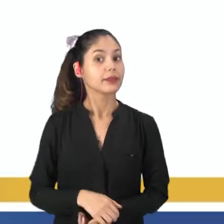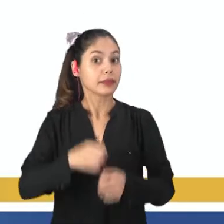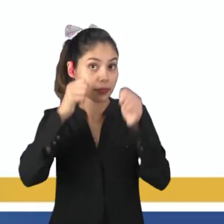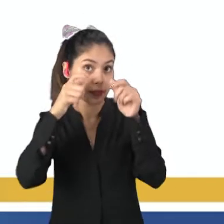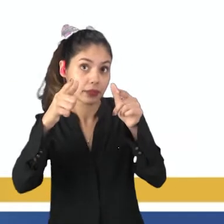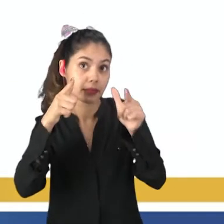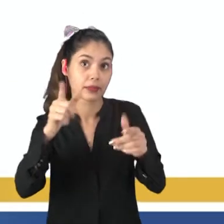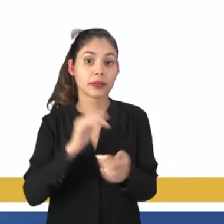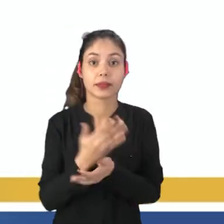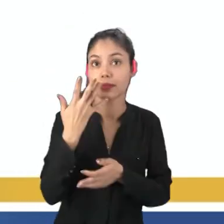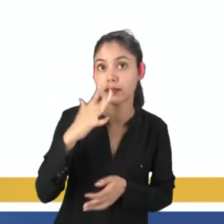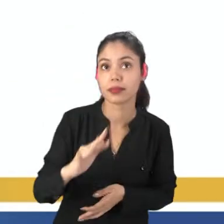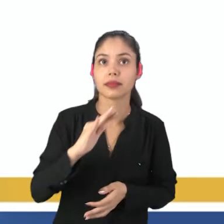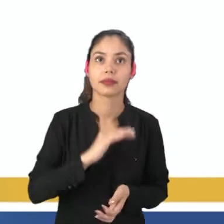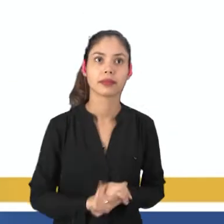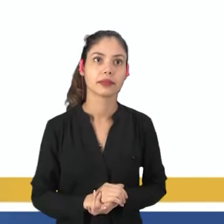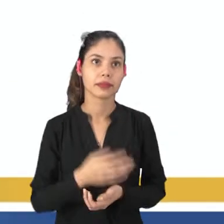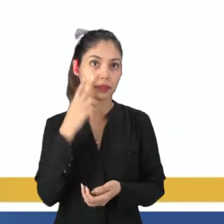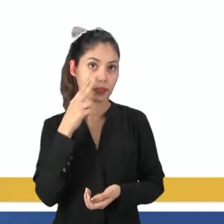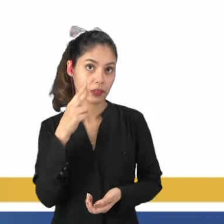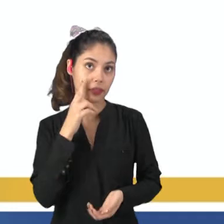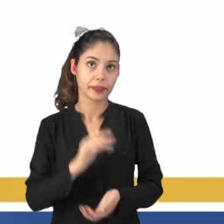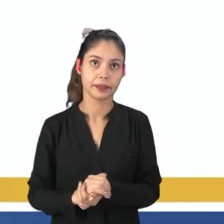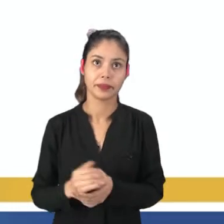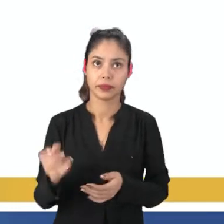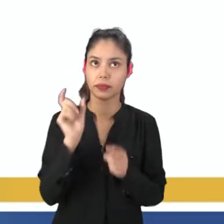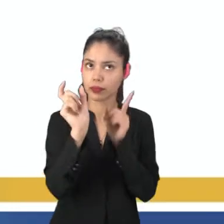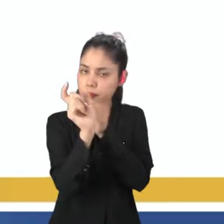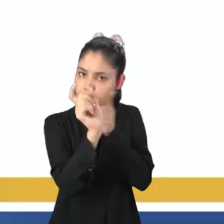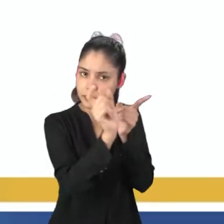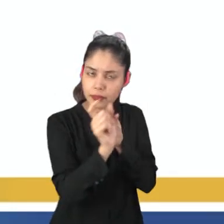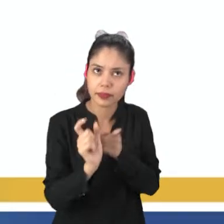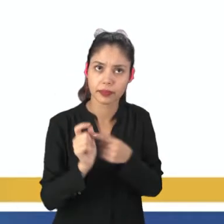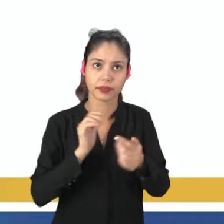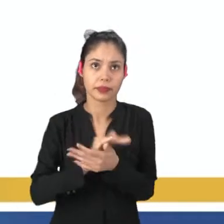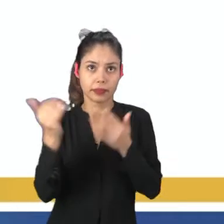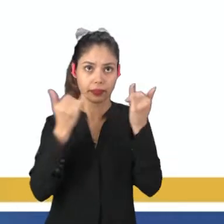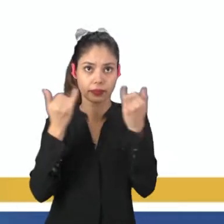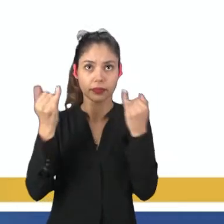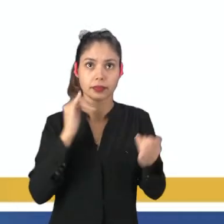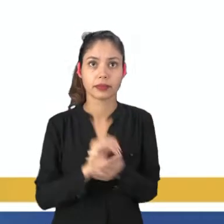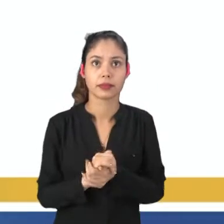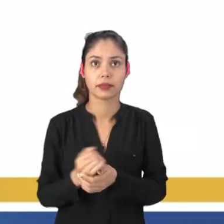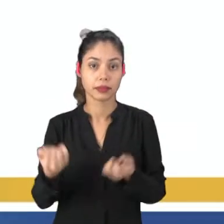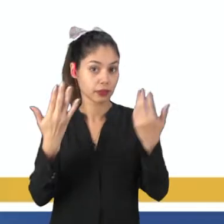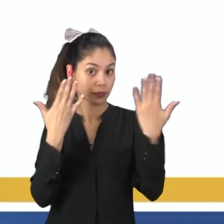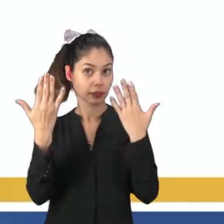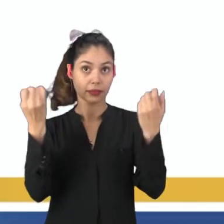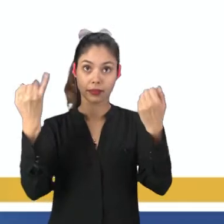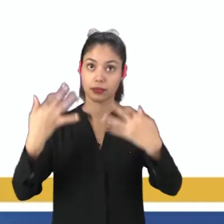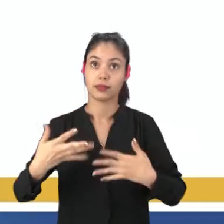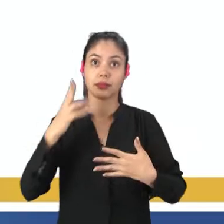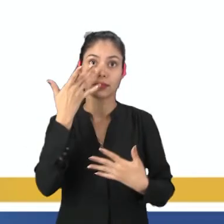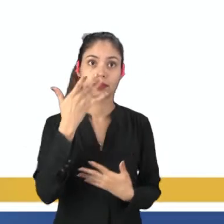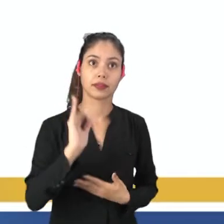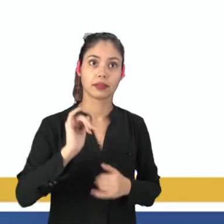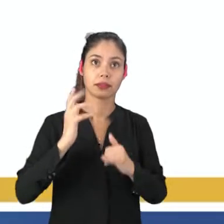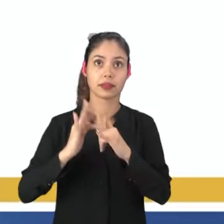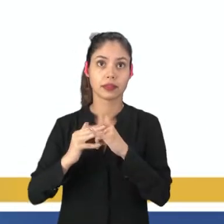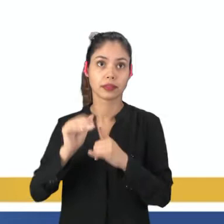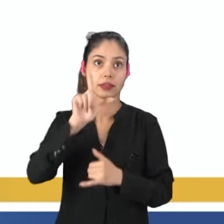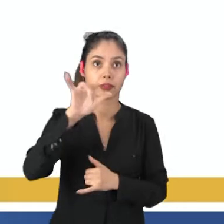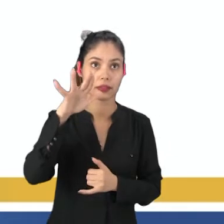Provavelmente quer chamar a atenção de uma criança. Veja as palavras que aparecem na propaganda e a celebridade que é entre as crianças do YouTube, Lucas